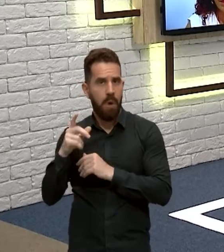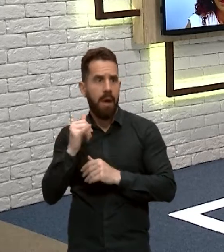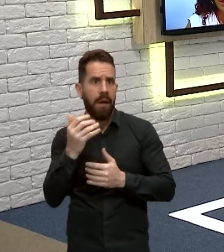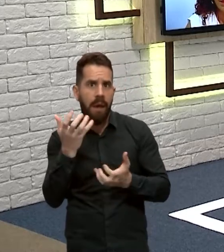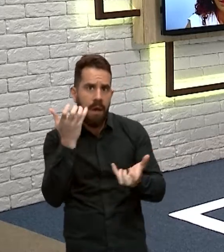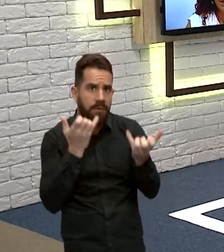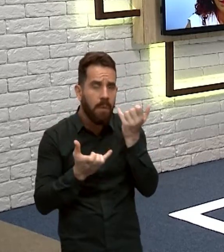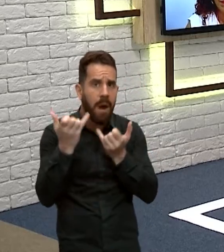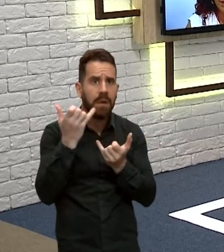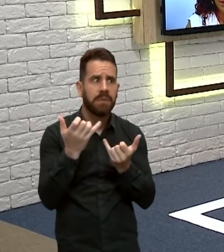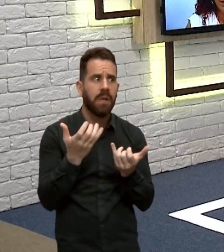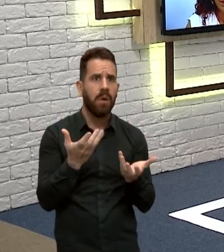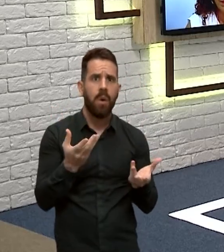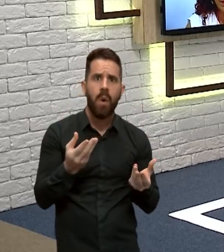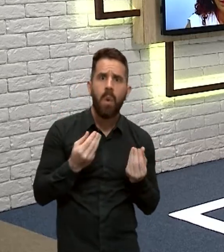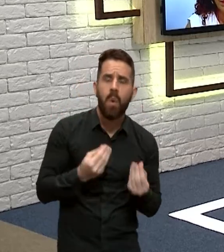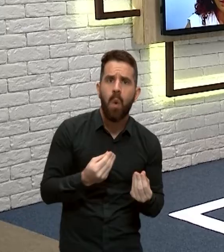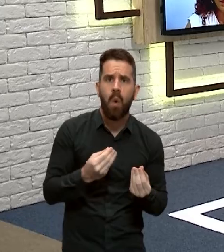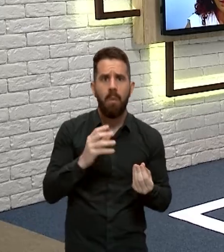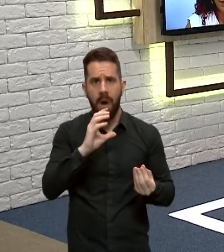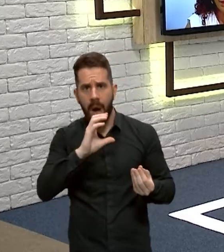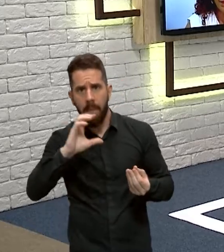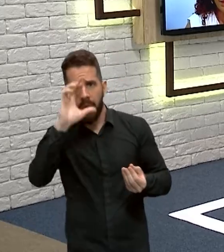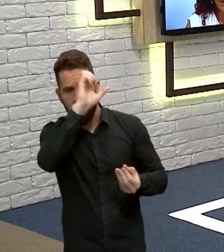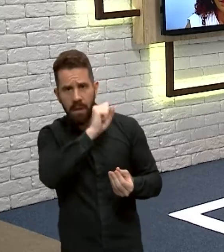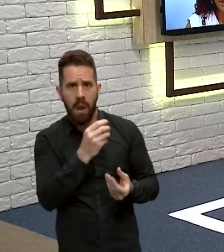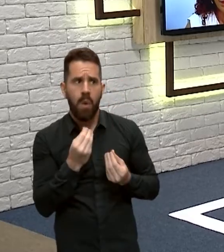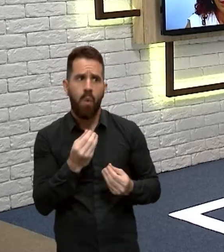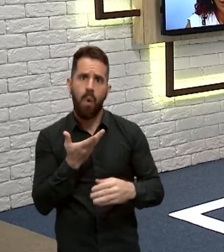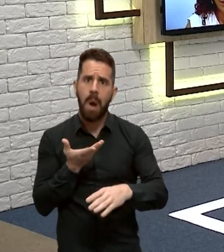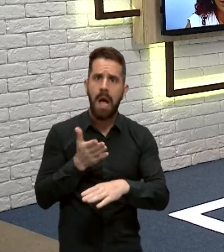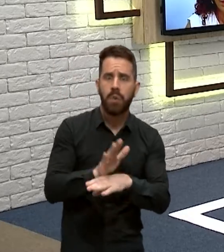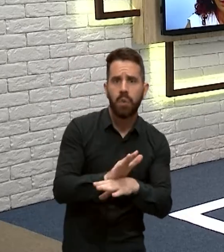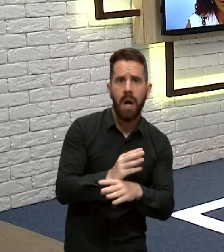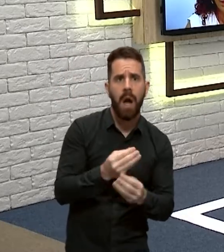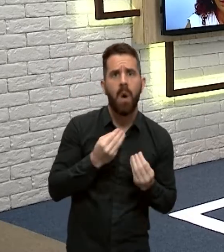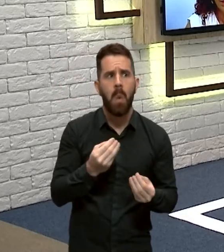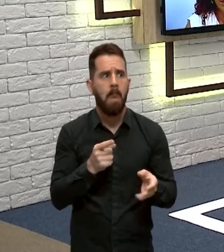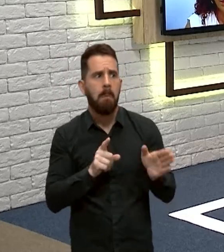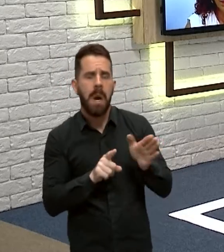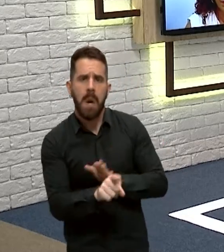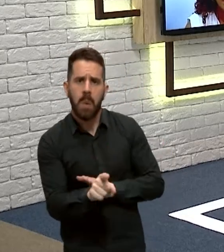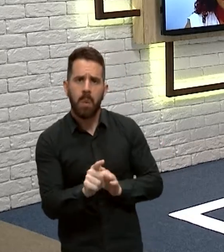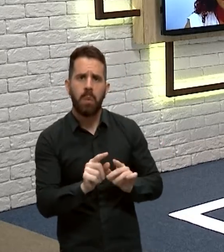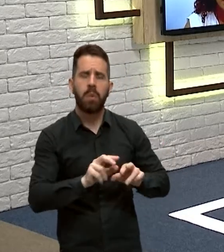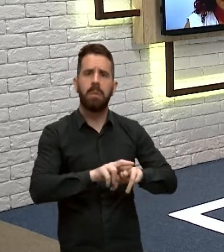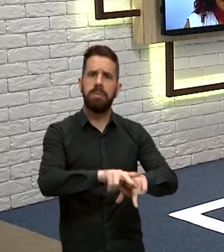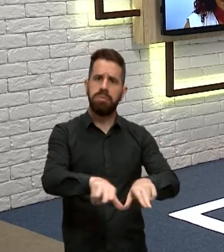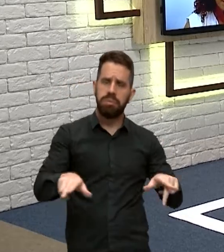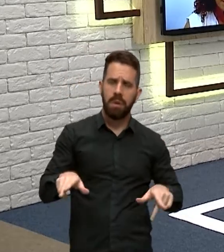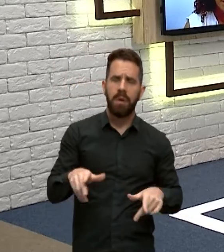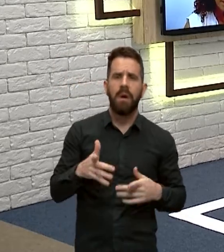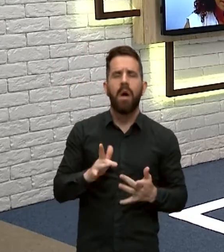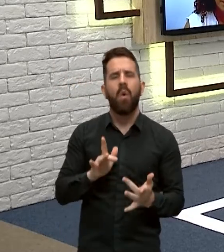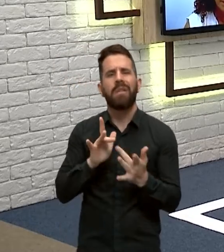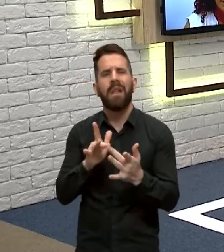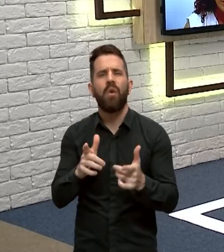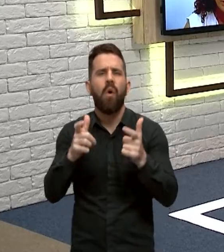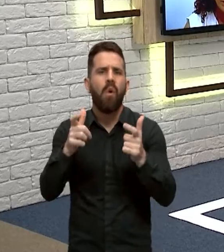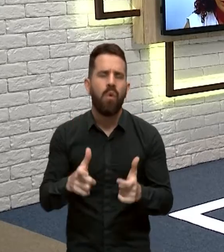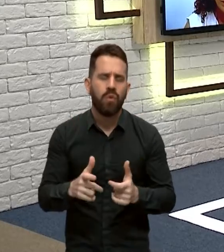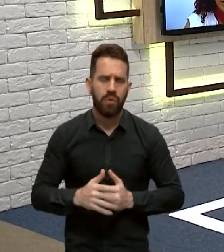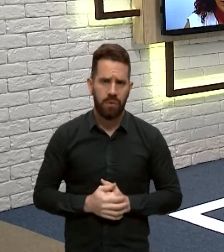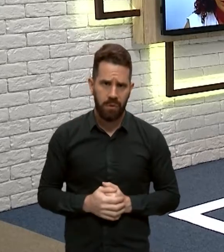já saber o que ele pode aprender ou o que ele poderia perguntar para essa ação, ele pode entrar em contato por